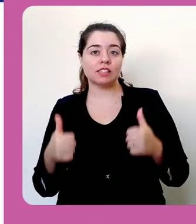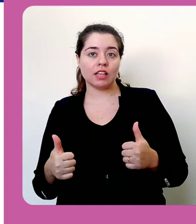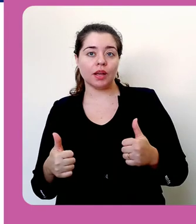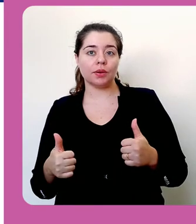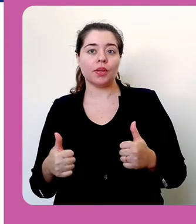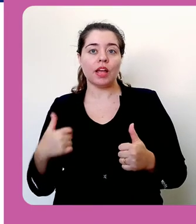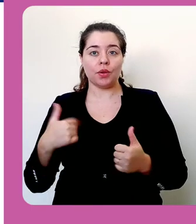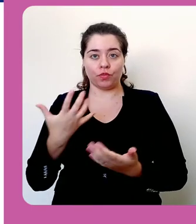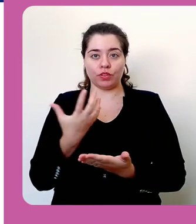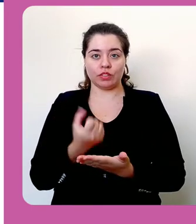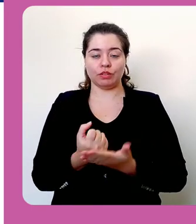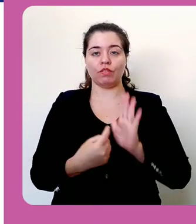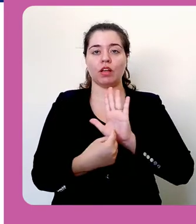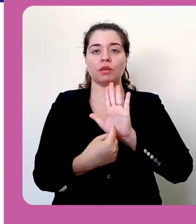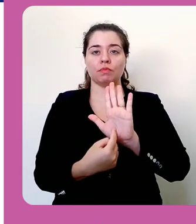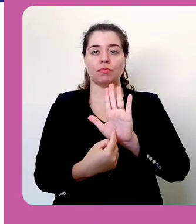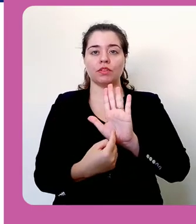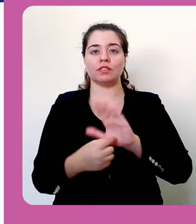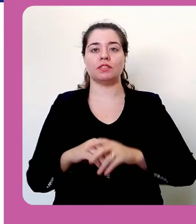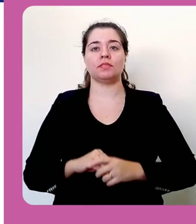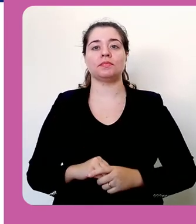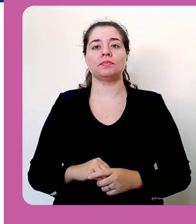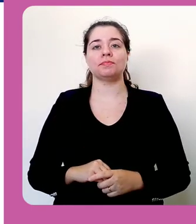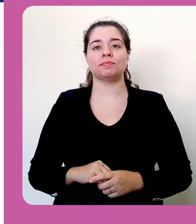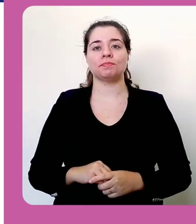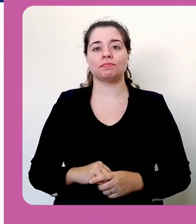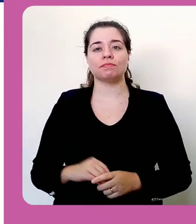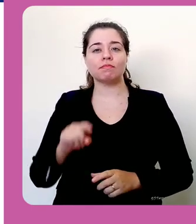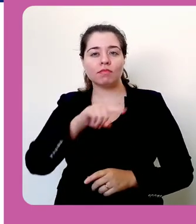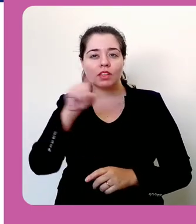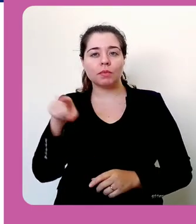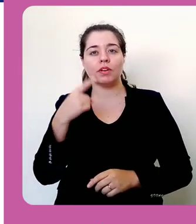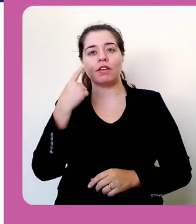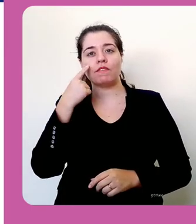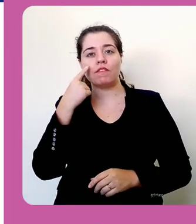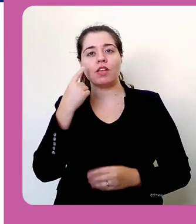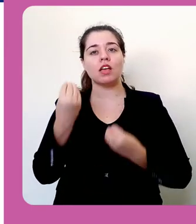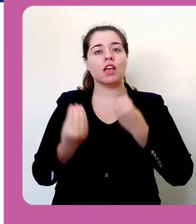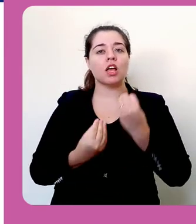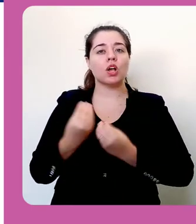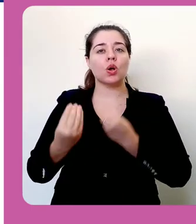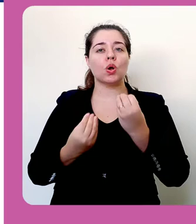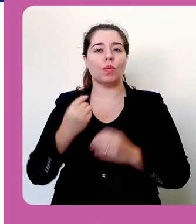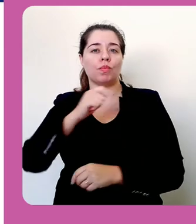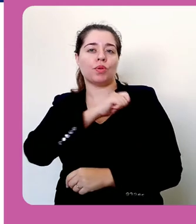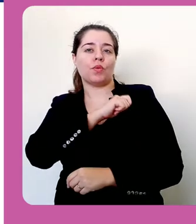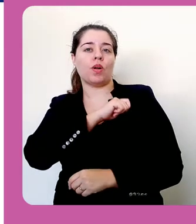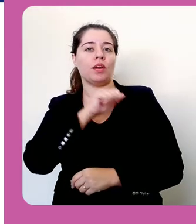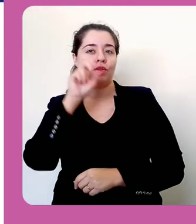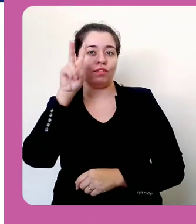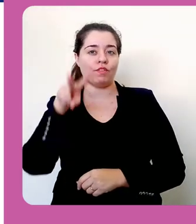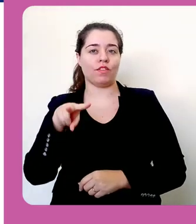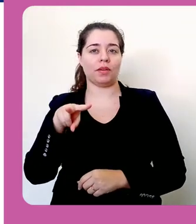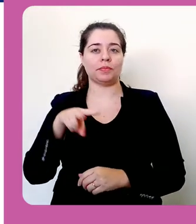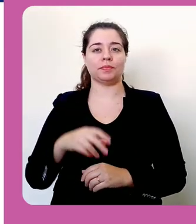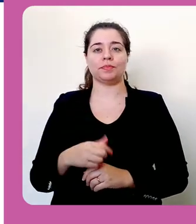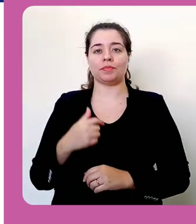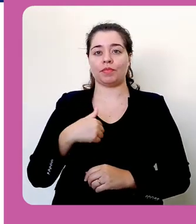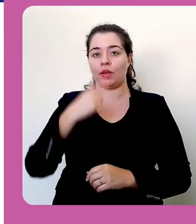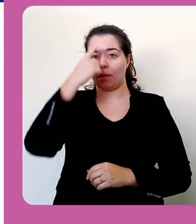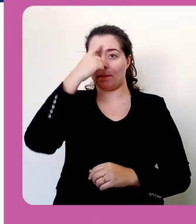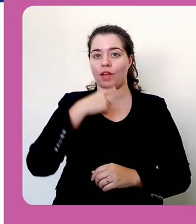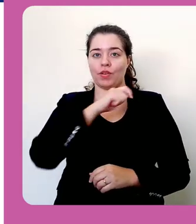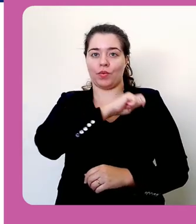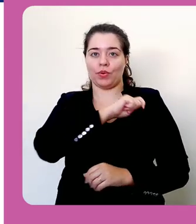aluno verá isso aqui. Vou mudar para estudante. Então vejam, quando eu me torno estudante,